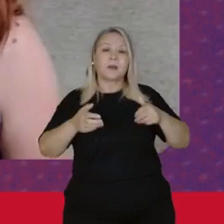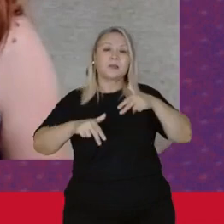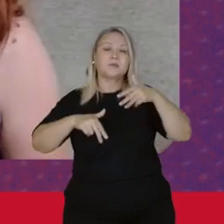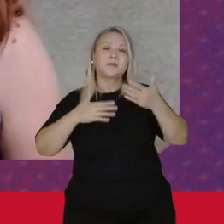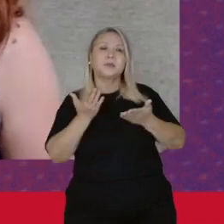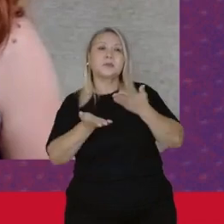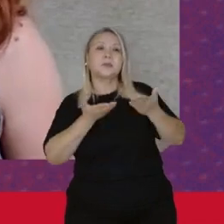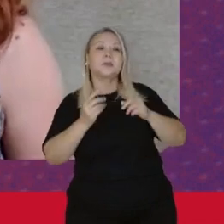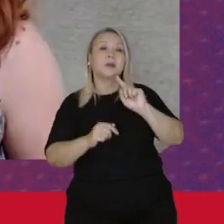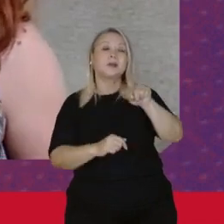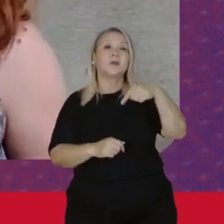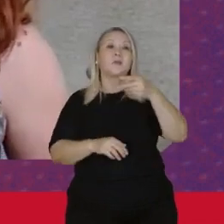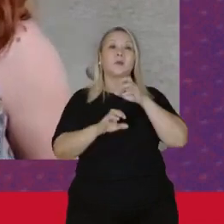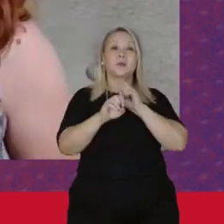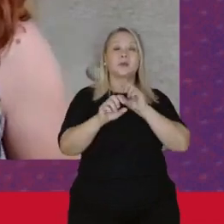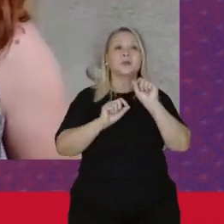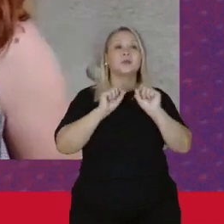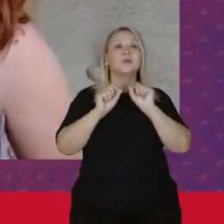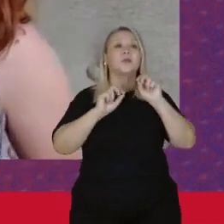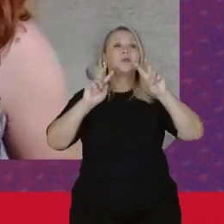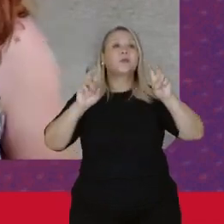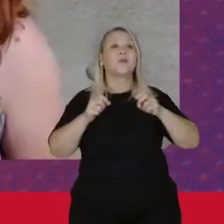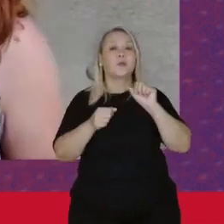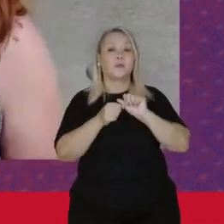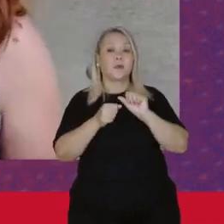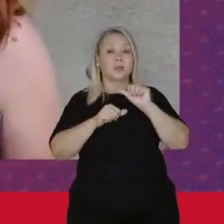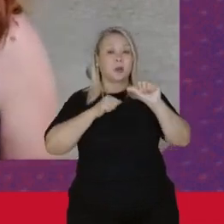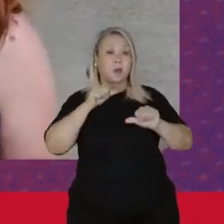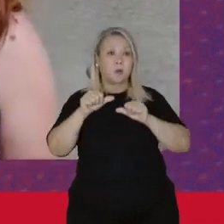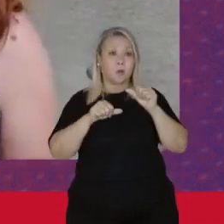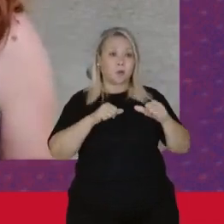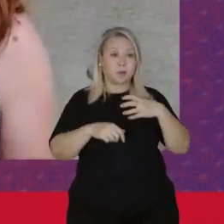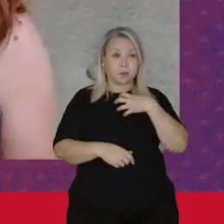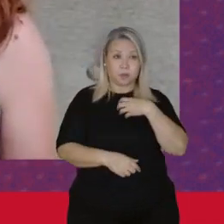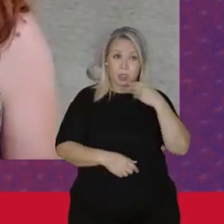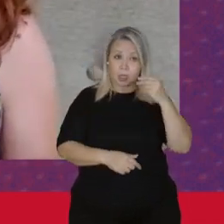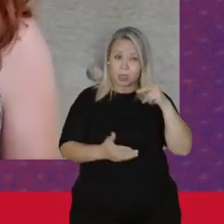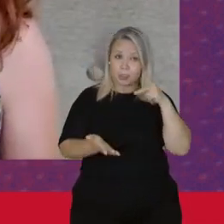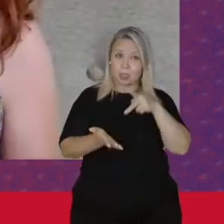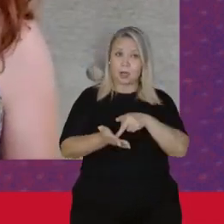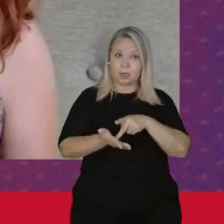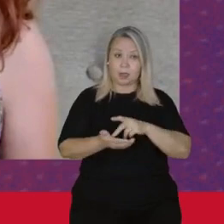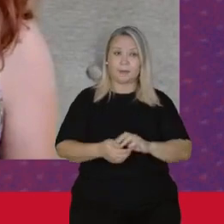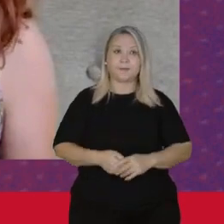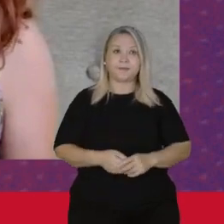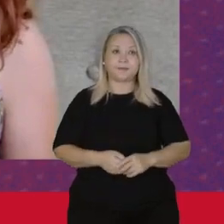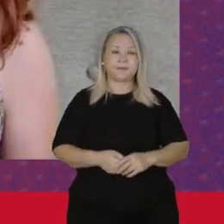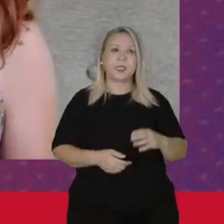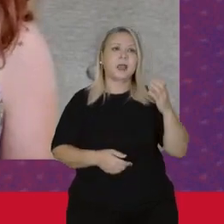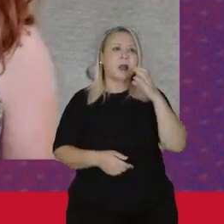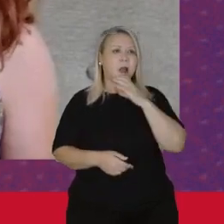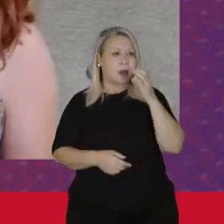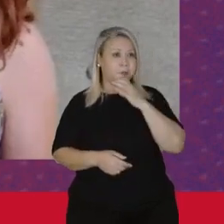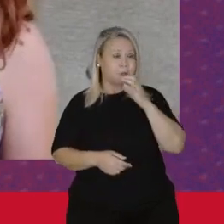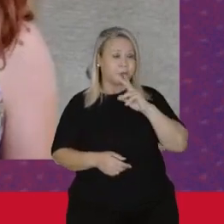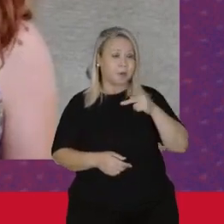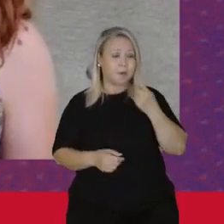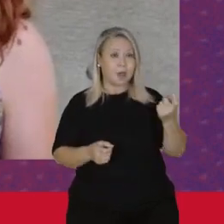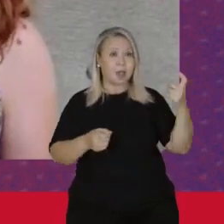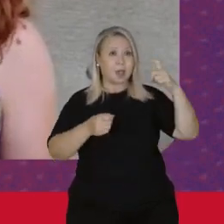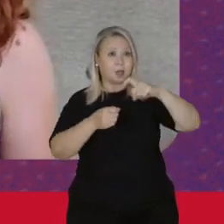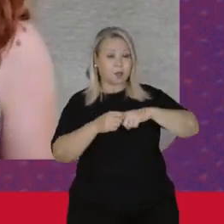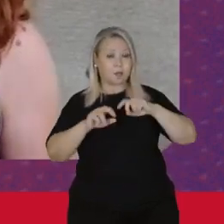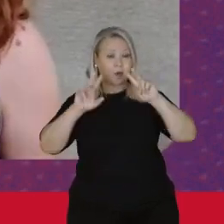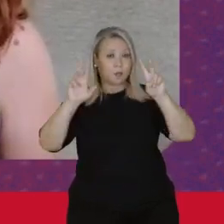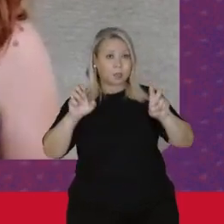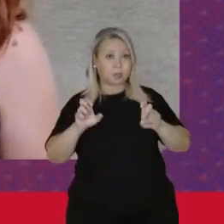nas próximas aulas sobre o que fazer e como mudar essa situação, né? Então, muito brevemente, retomar, né, uma questão